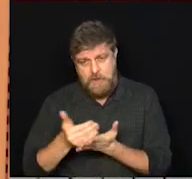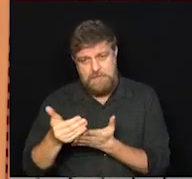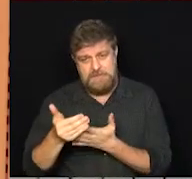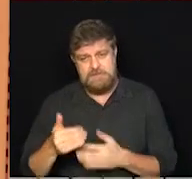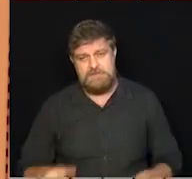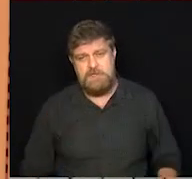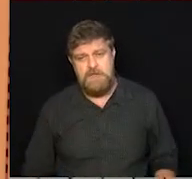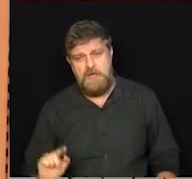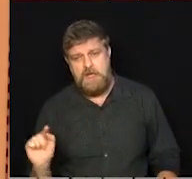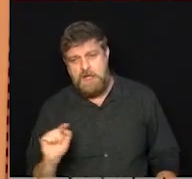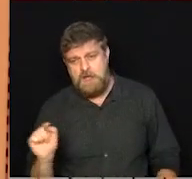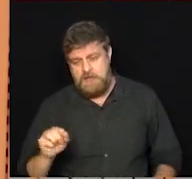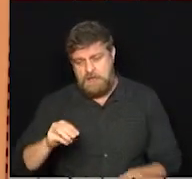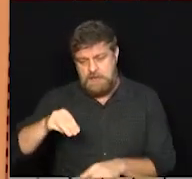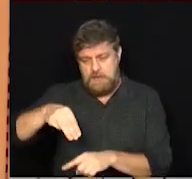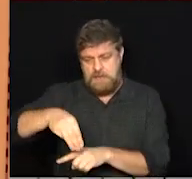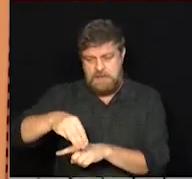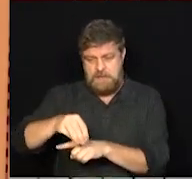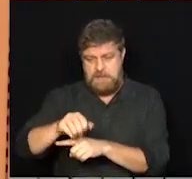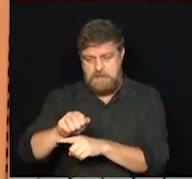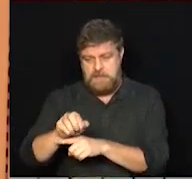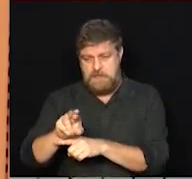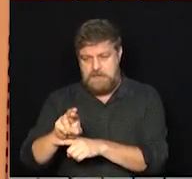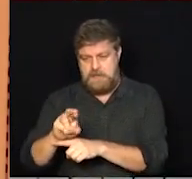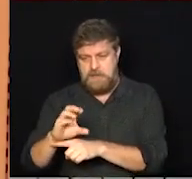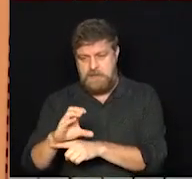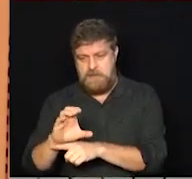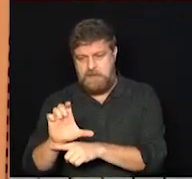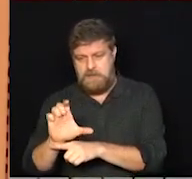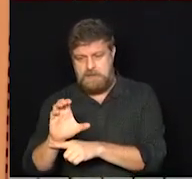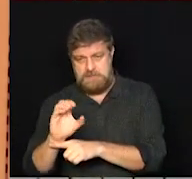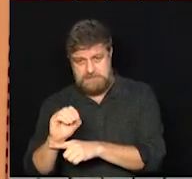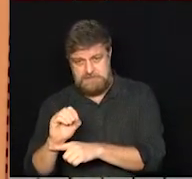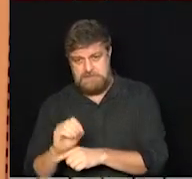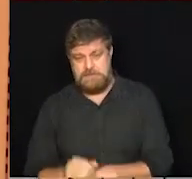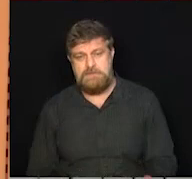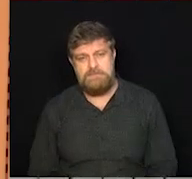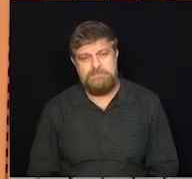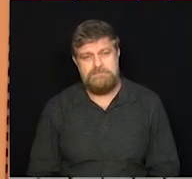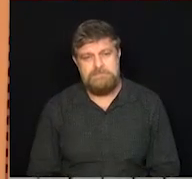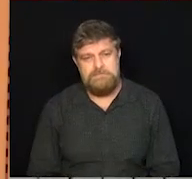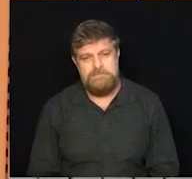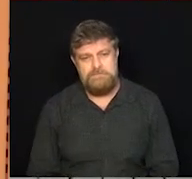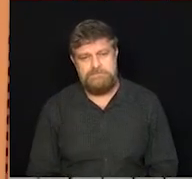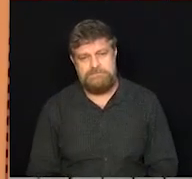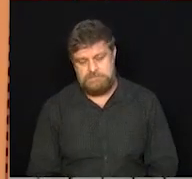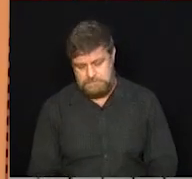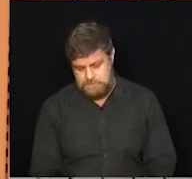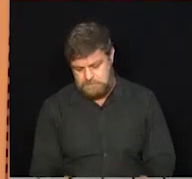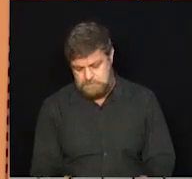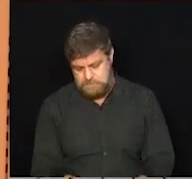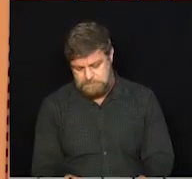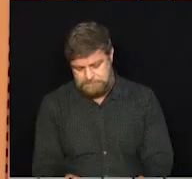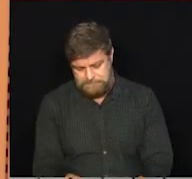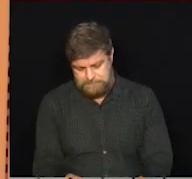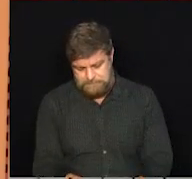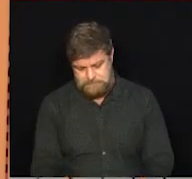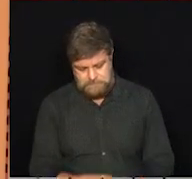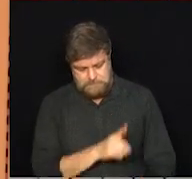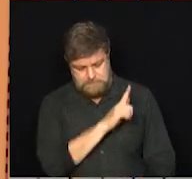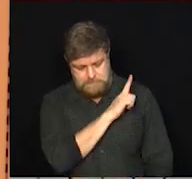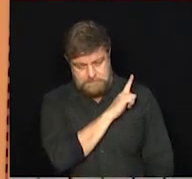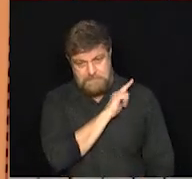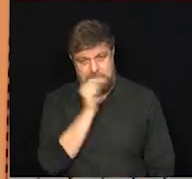pelo pelo Marcelo Marcelo Ricardo Ferreira eu e a Jéssica é cultural